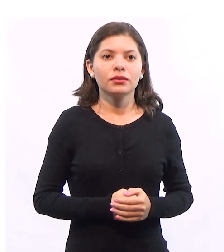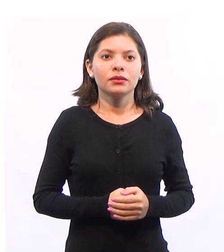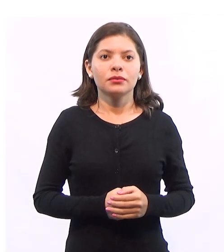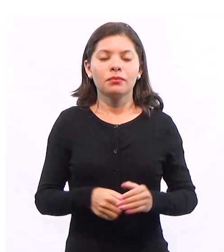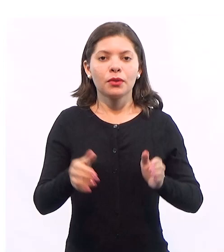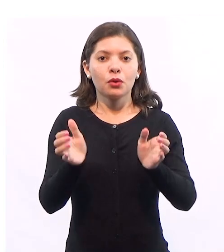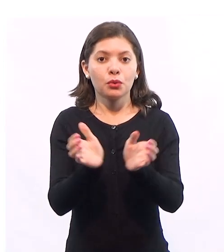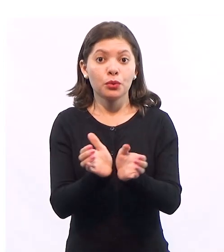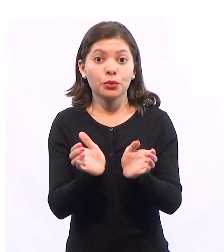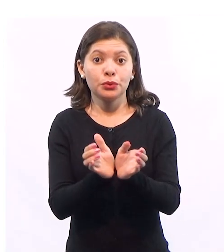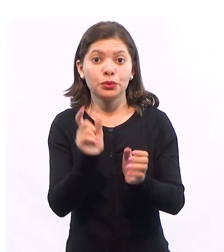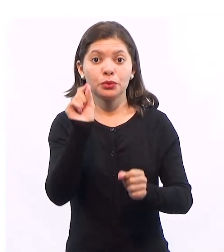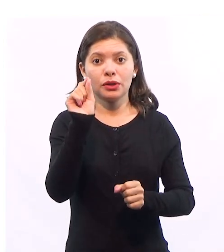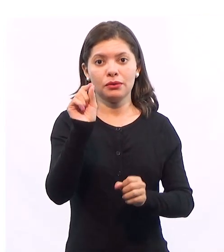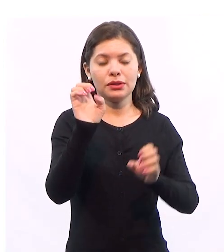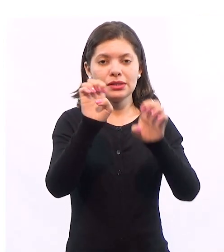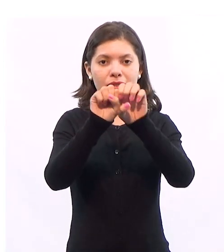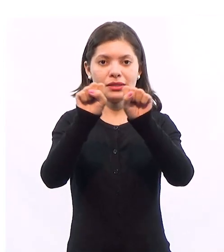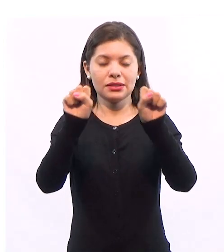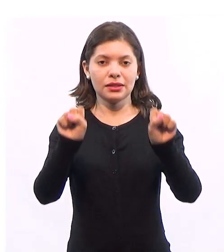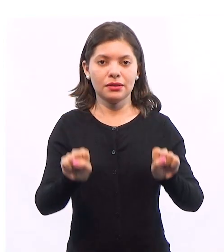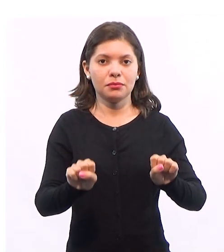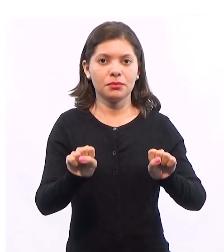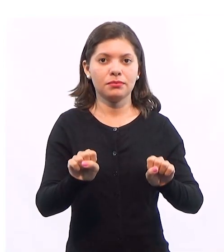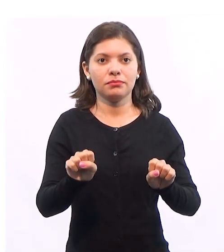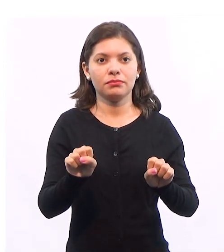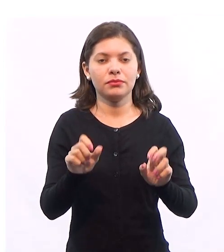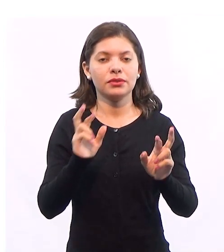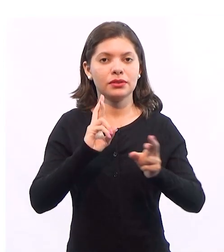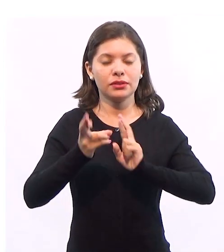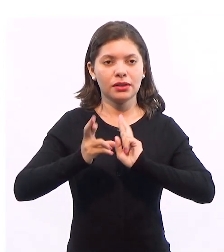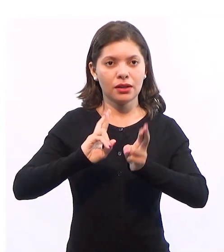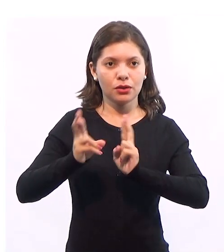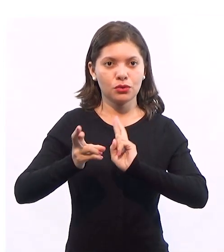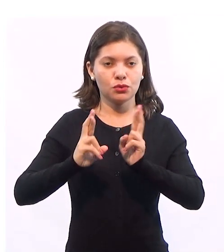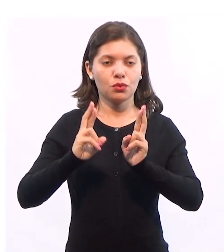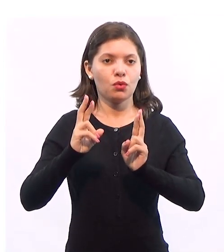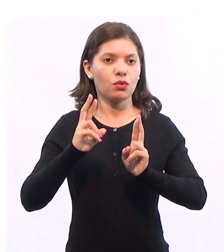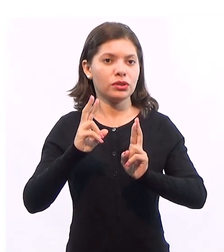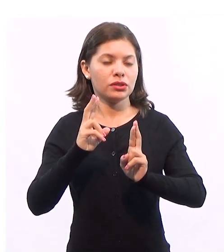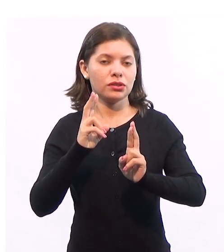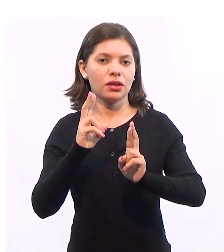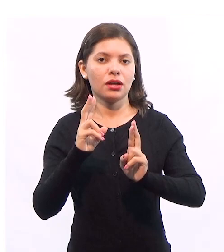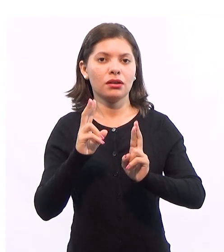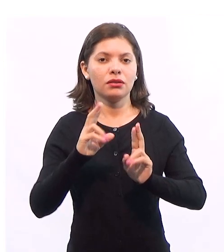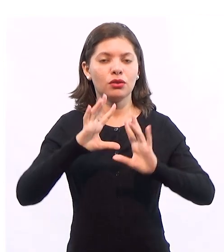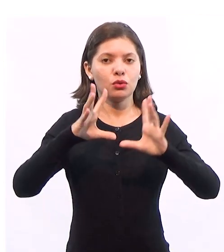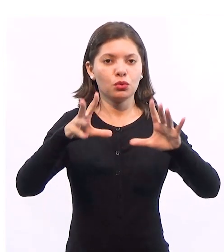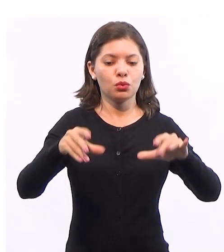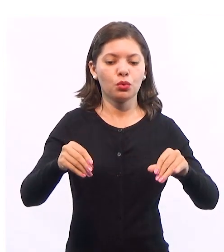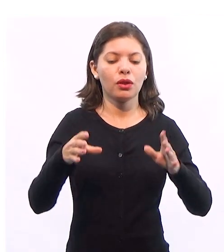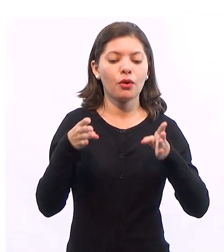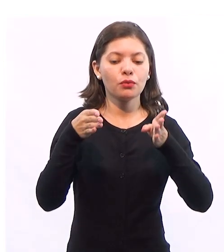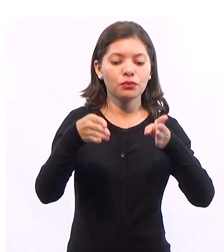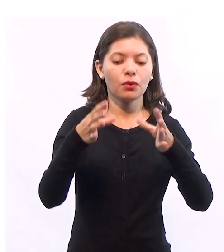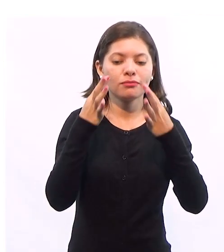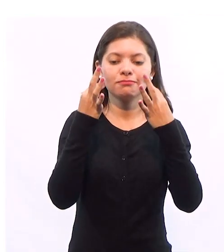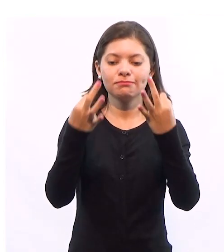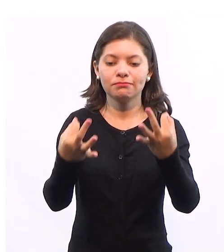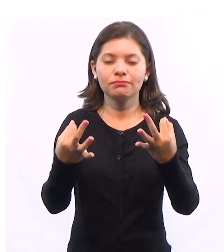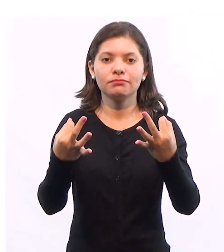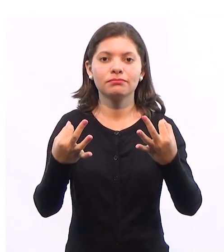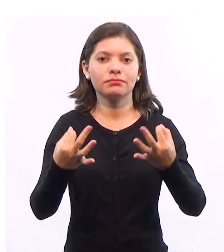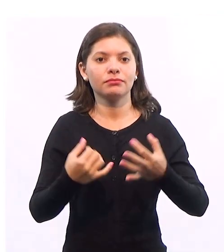Qualquer conjunto, então, pode ser considerado um sistema, desde que as relações entre as partes e o comportamento do todo sejam